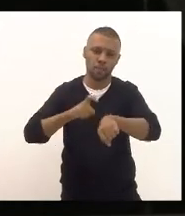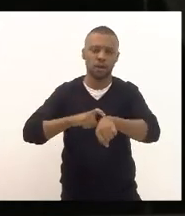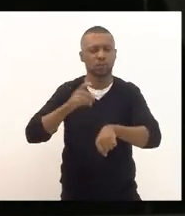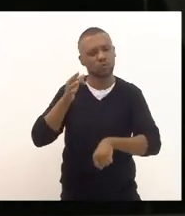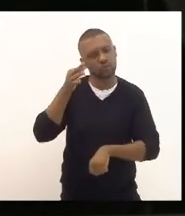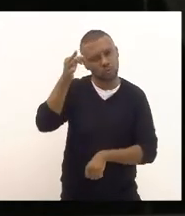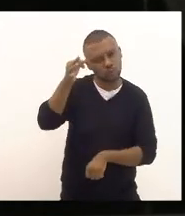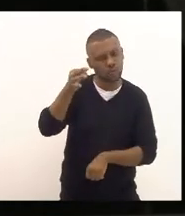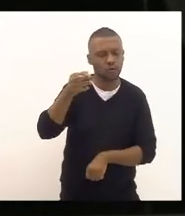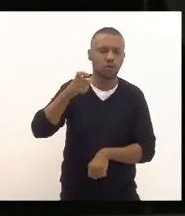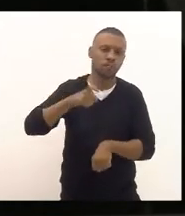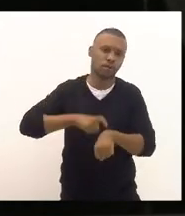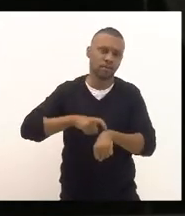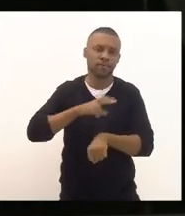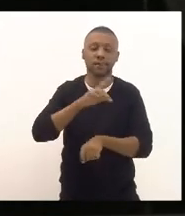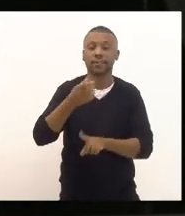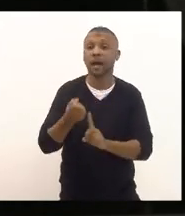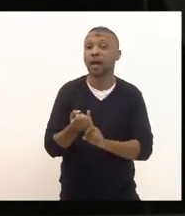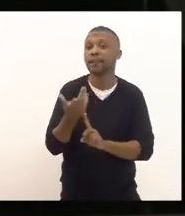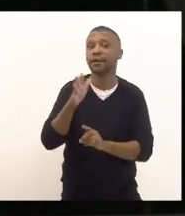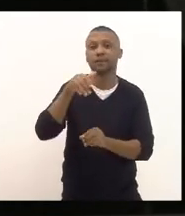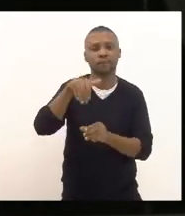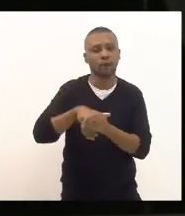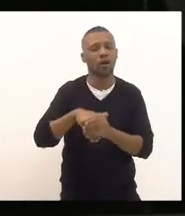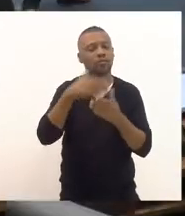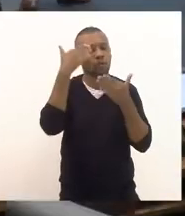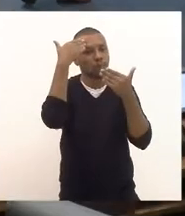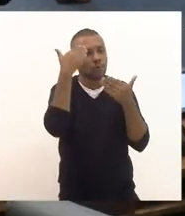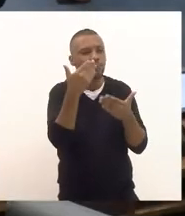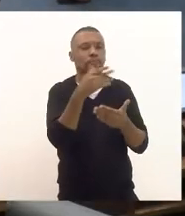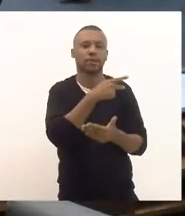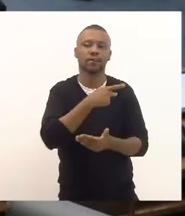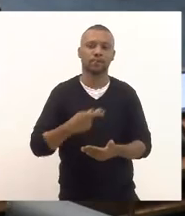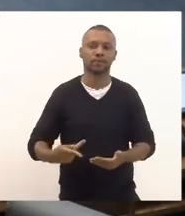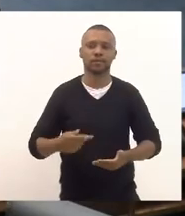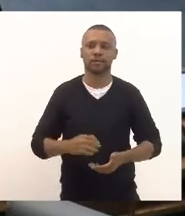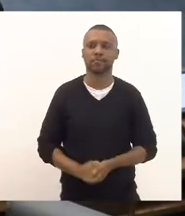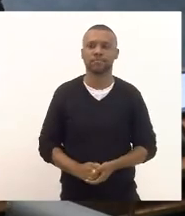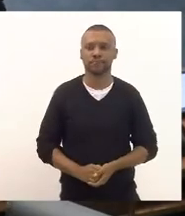tá fazendo a declaração de voto muito obrigada senhor presidente